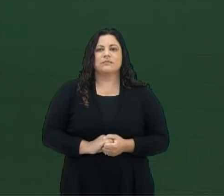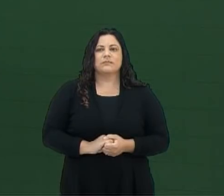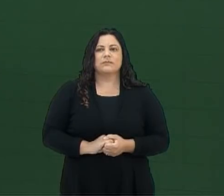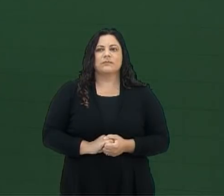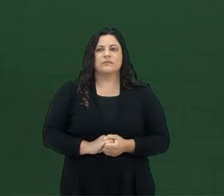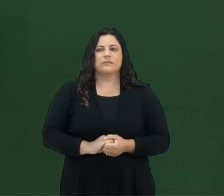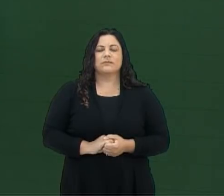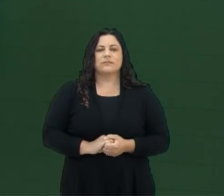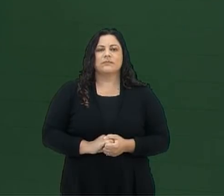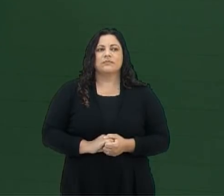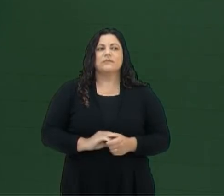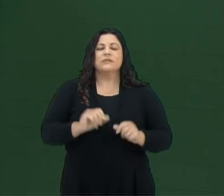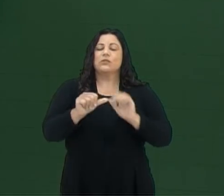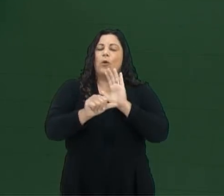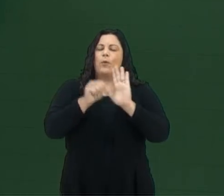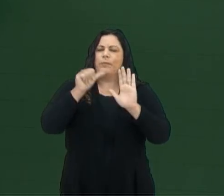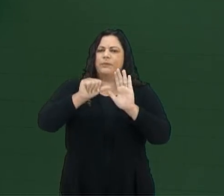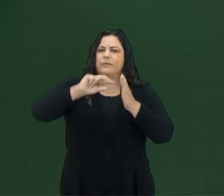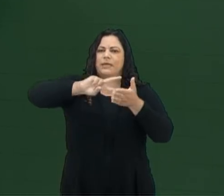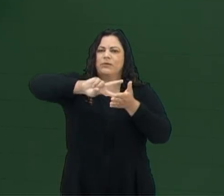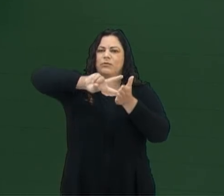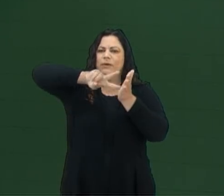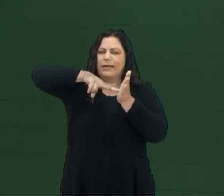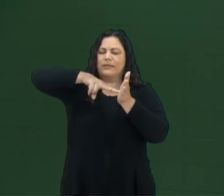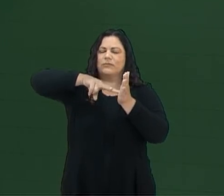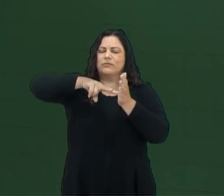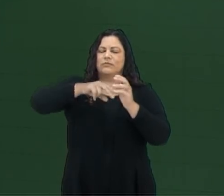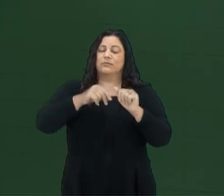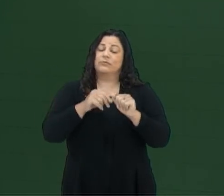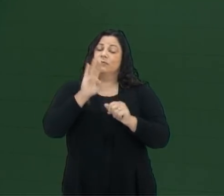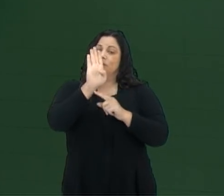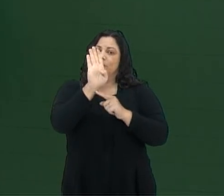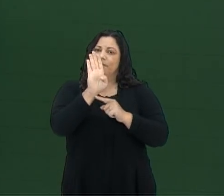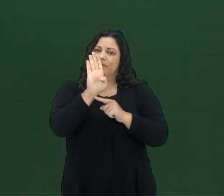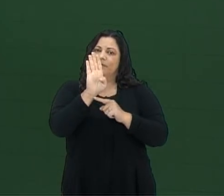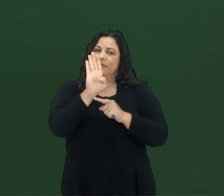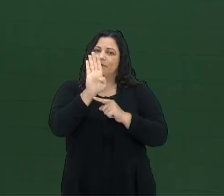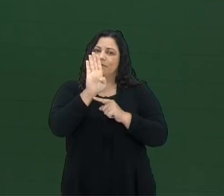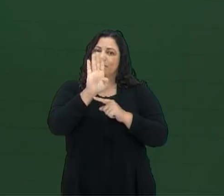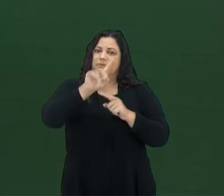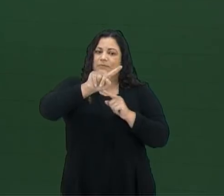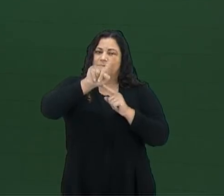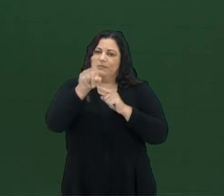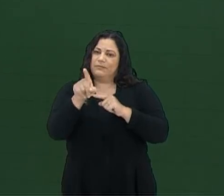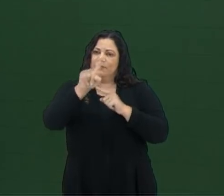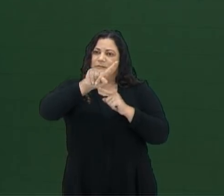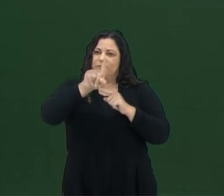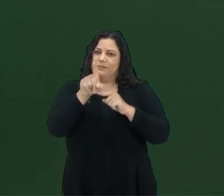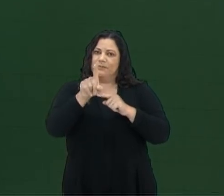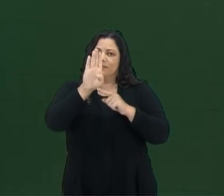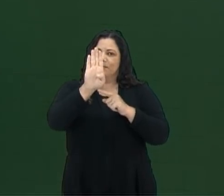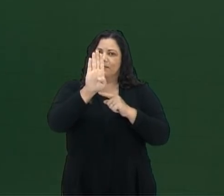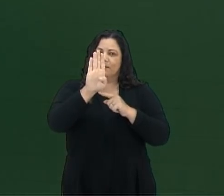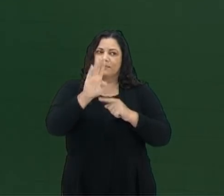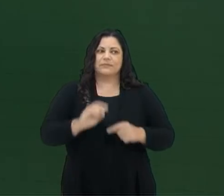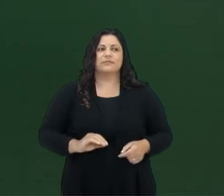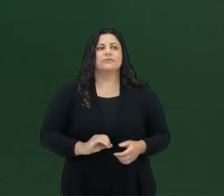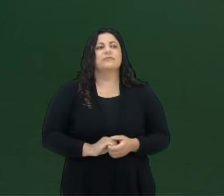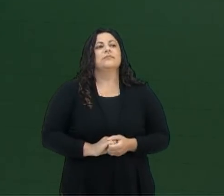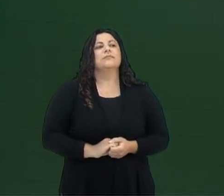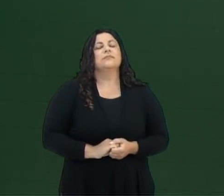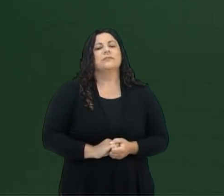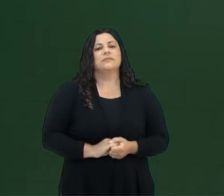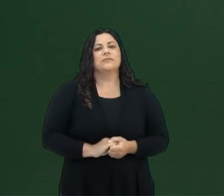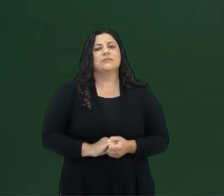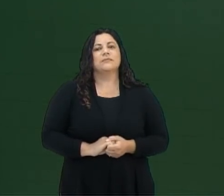marquei o primeiro arco. Vou chamar esse ponto aqui de ponto B, ok? Ponto B. Coloco a ponta seca no ponto